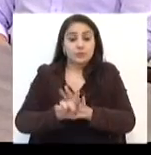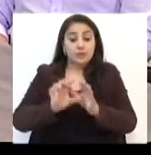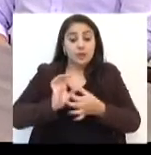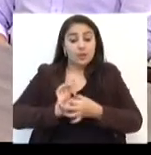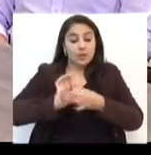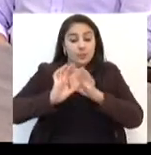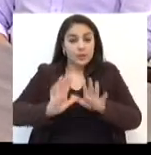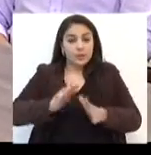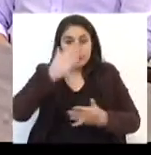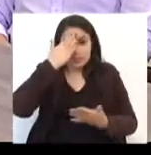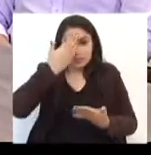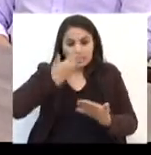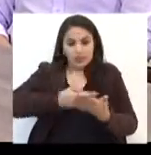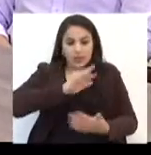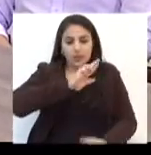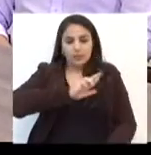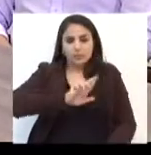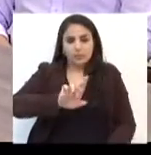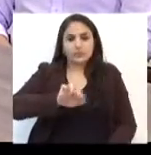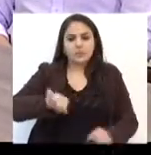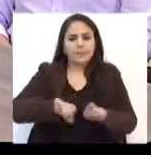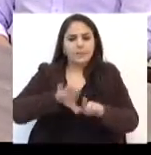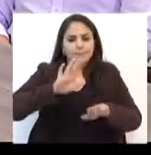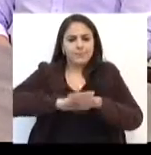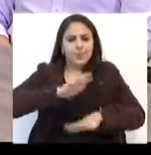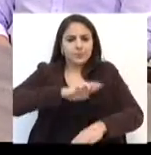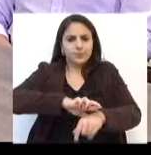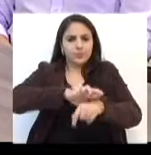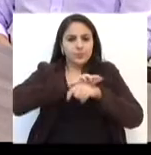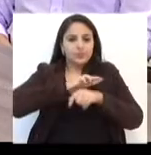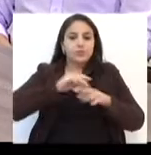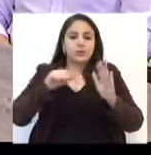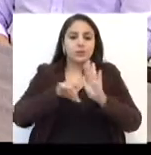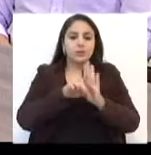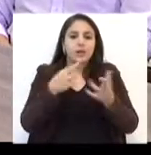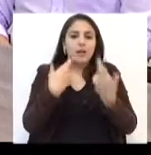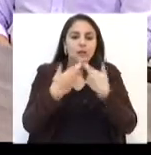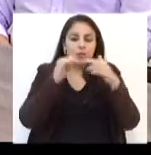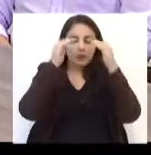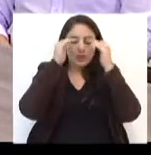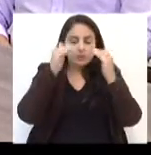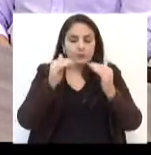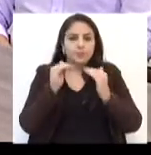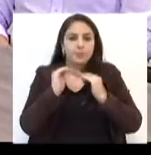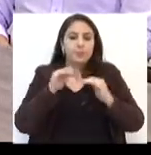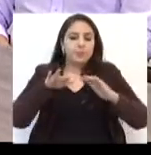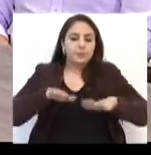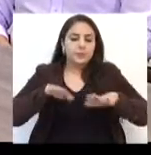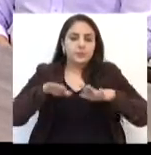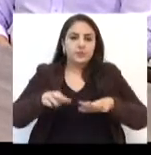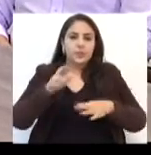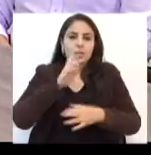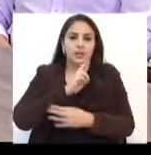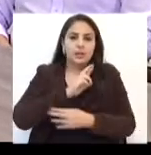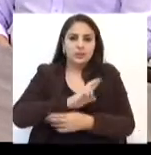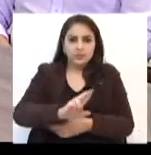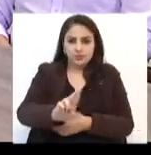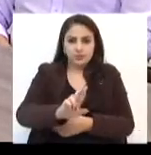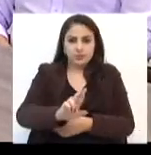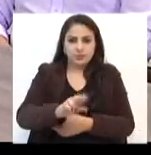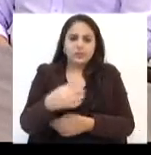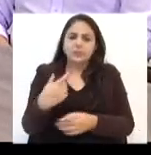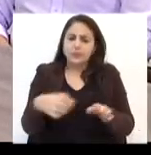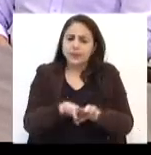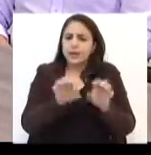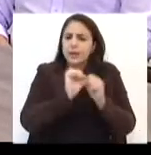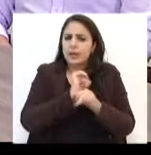prevêem a liberdade da crença religiosa, além da proteção e também respeito às manifestações religiosas. E é exatamente